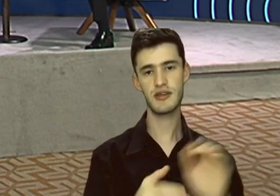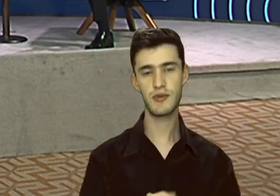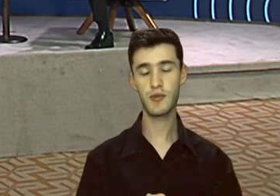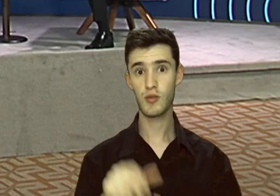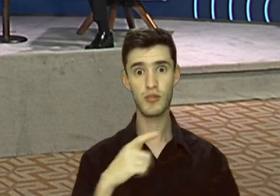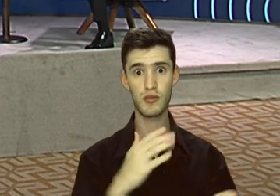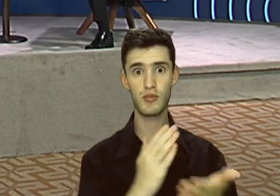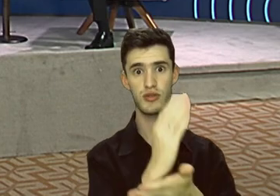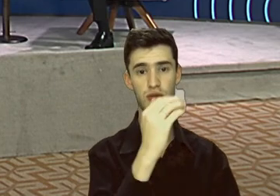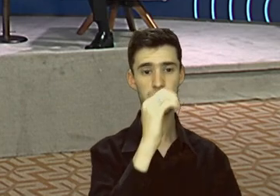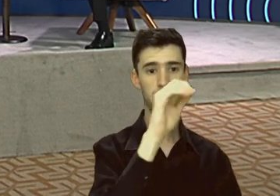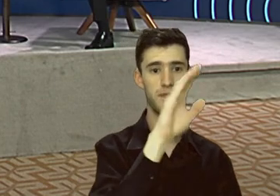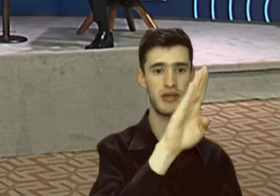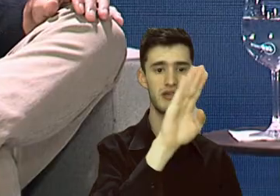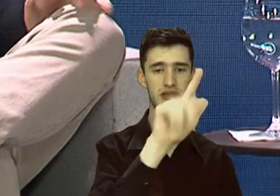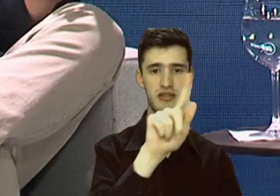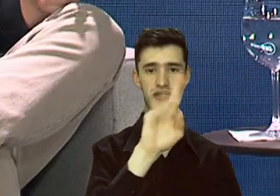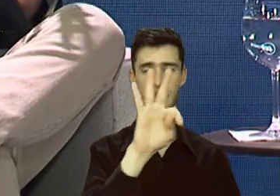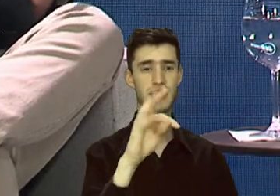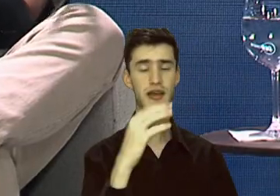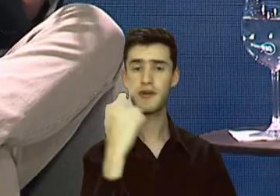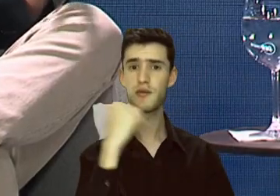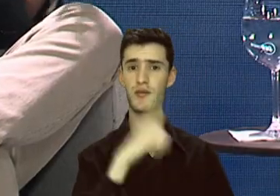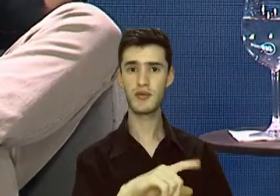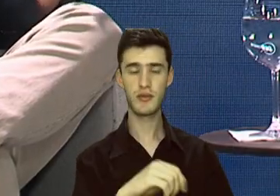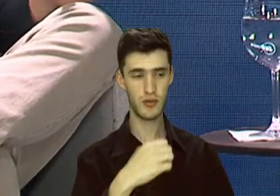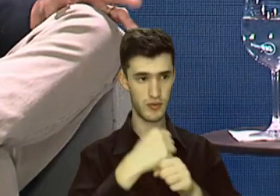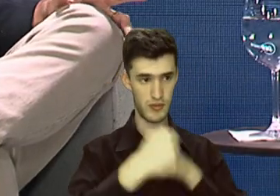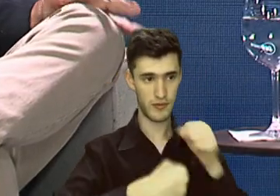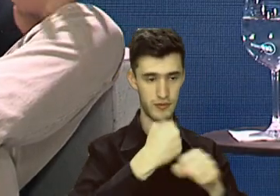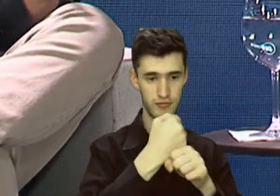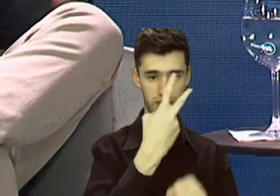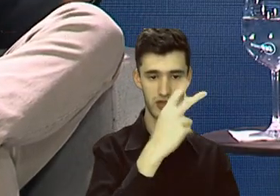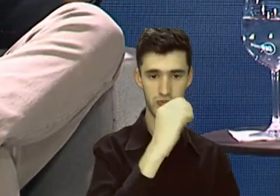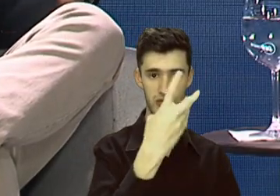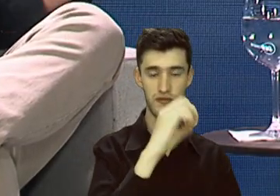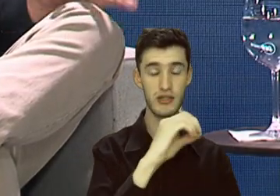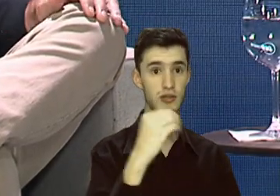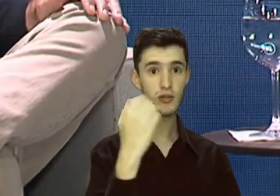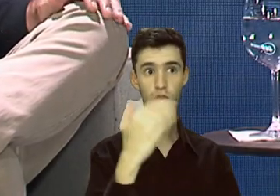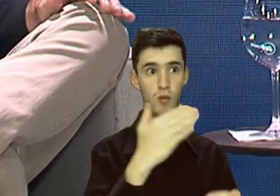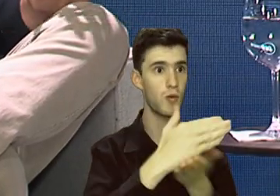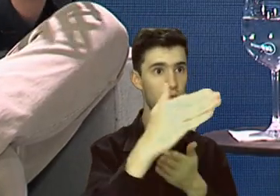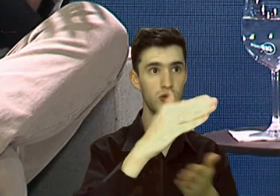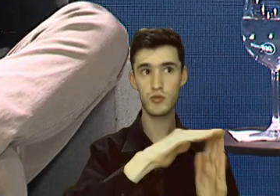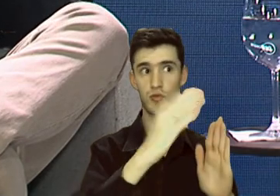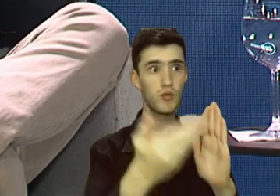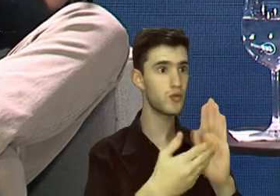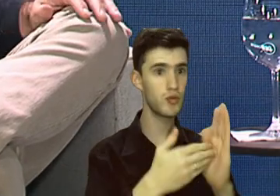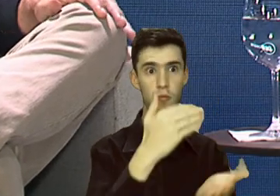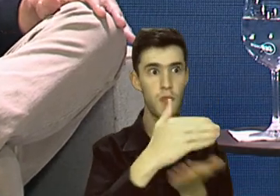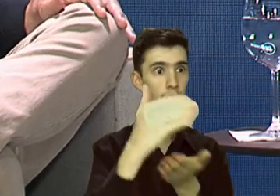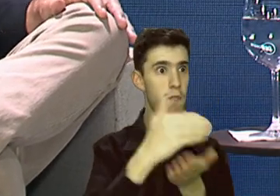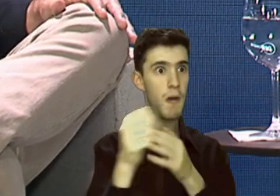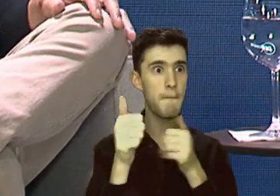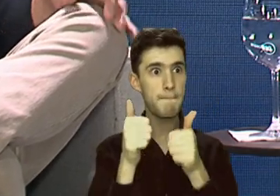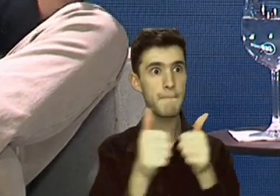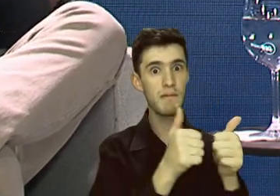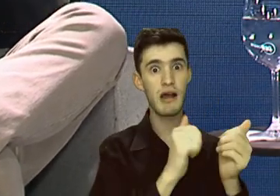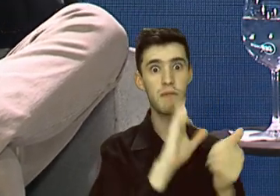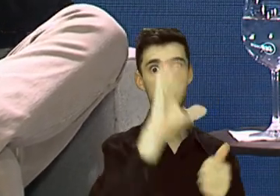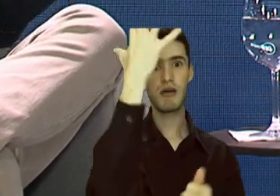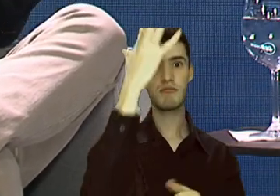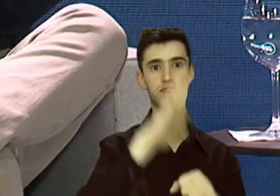a gente bate meta 20 foi começou com tudo ali e aí vem pandemia E aí as coisas mudam